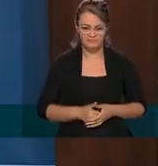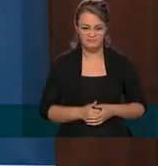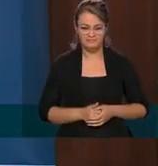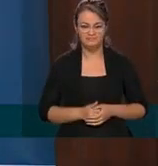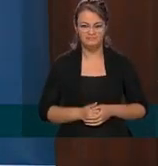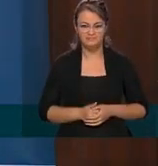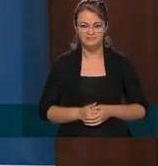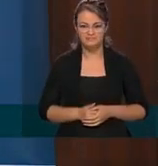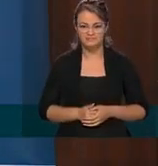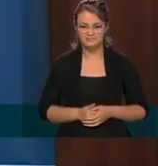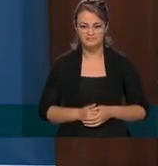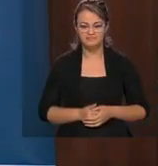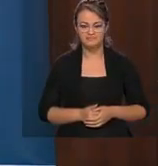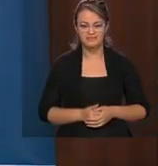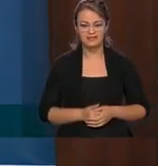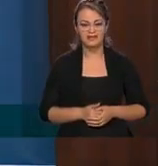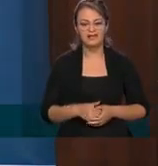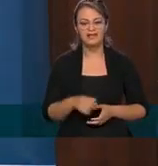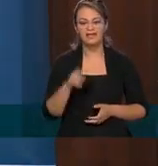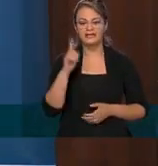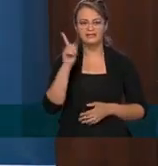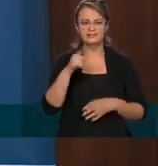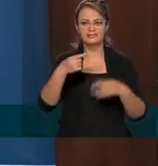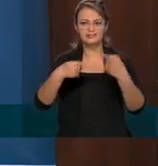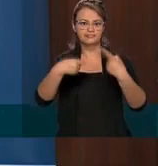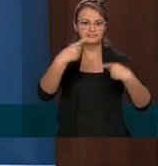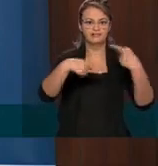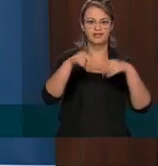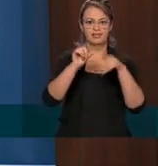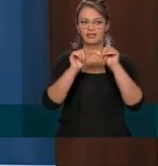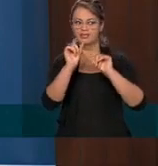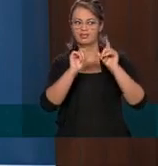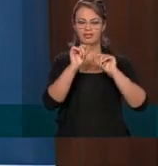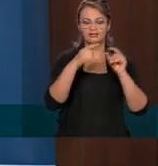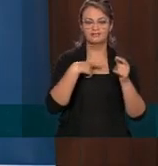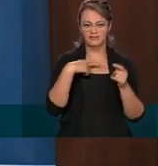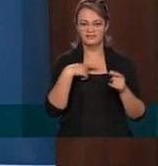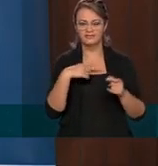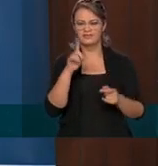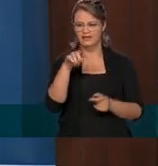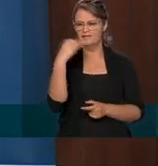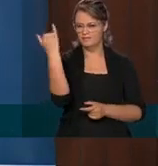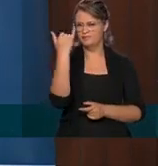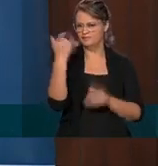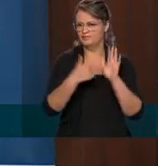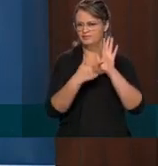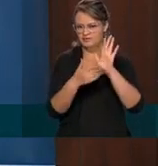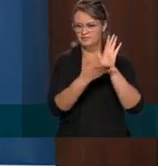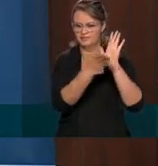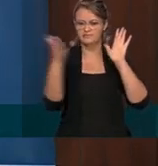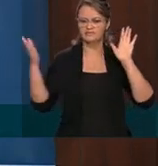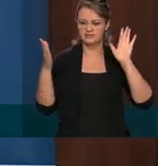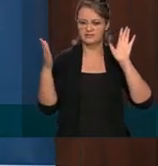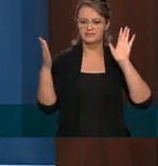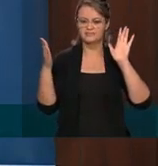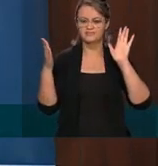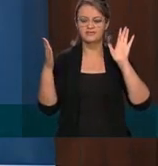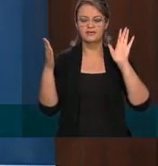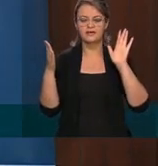Bom, esse é um ponto que também gerou muita discussão, e é importante trazer para vocês, diretores, que